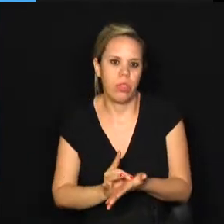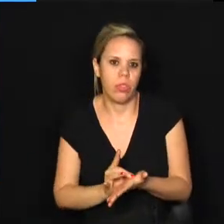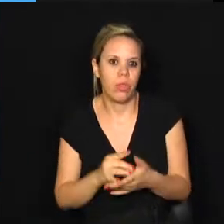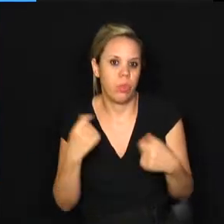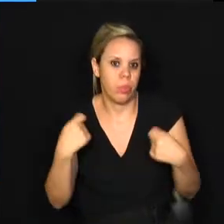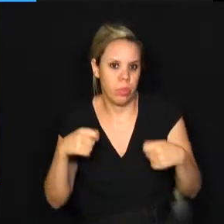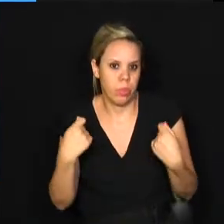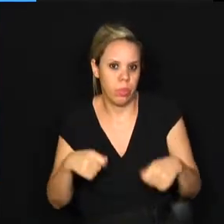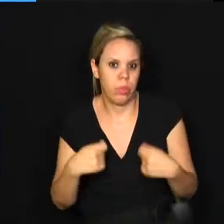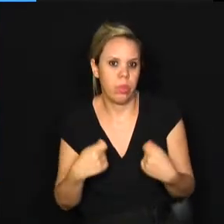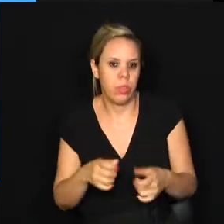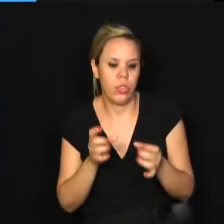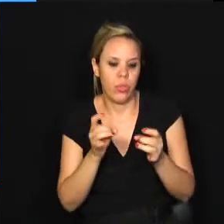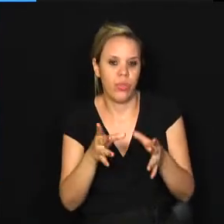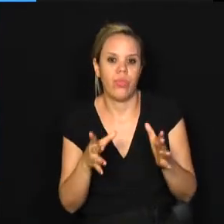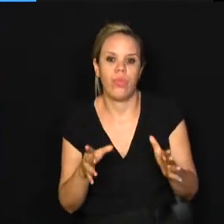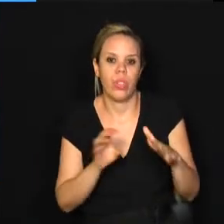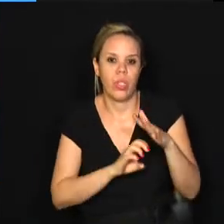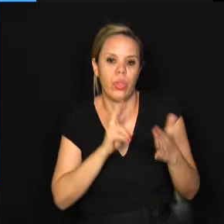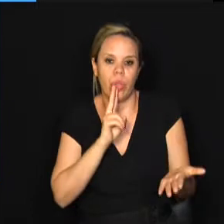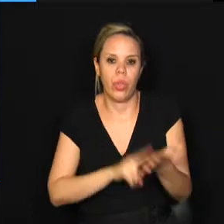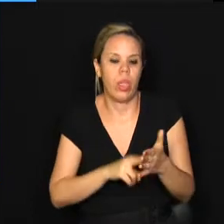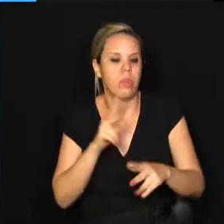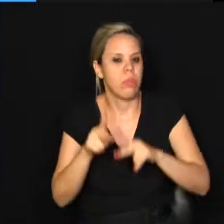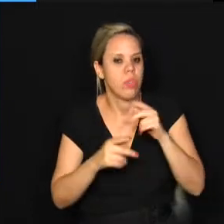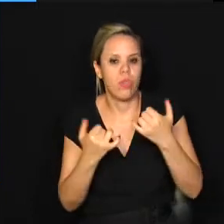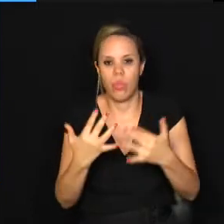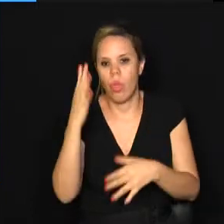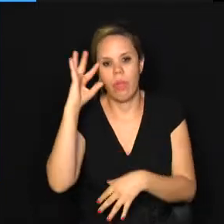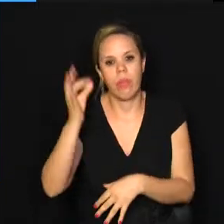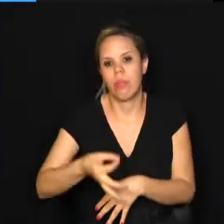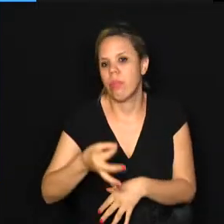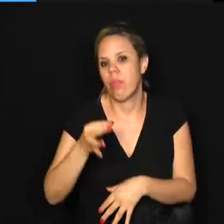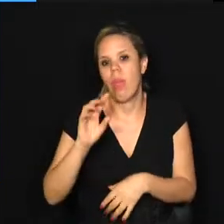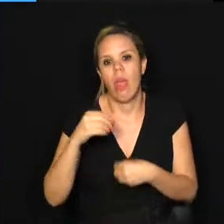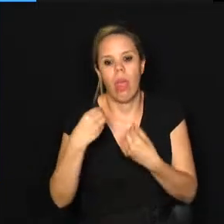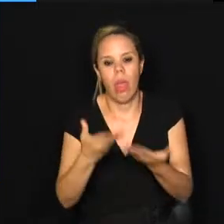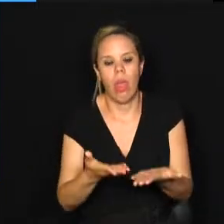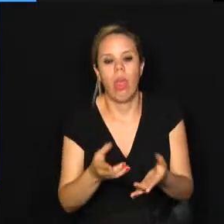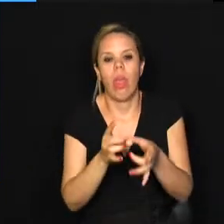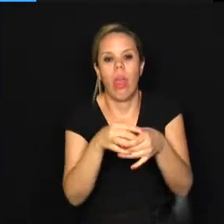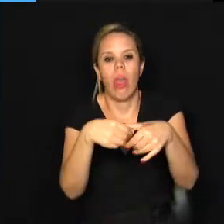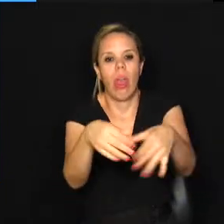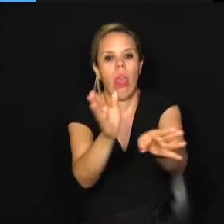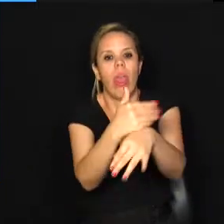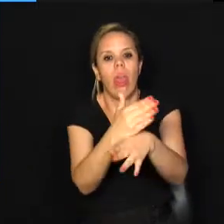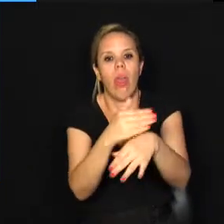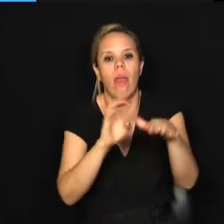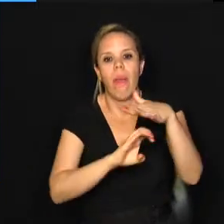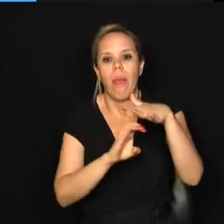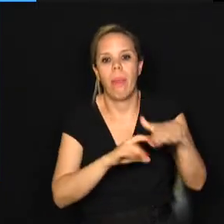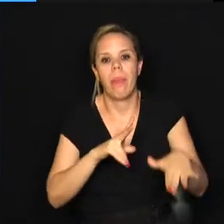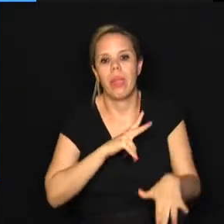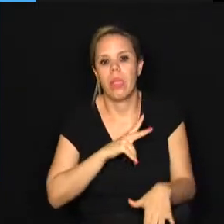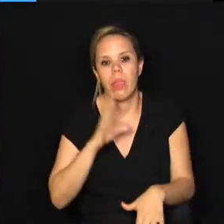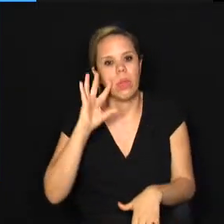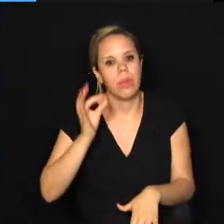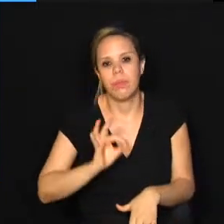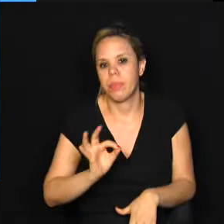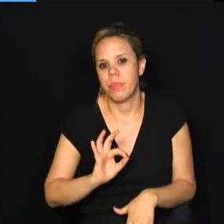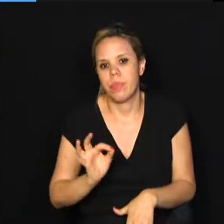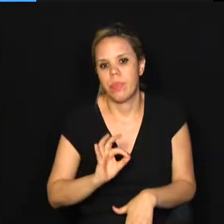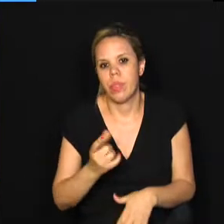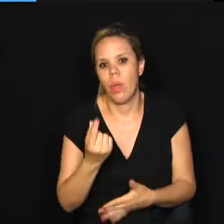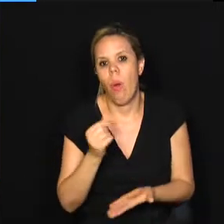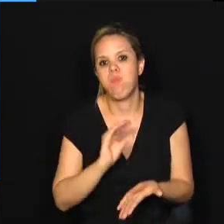preciso privatizar, mas a população não entende que isso é entregar o nosso patrimônio à empresa privada. Eles não entendem que um